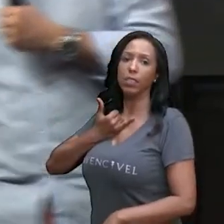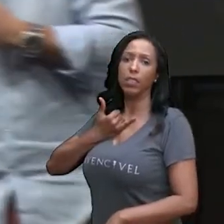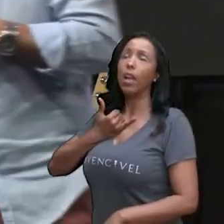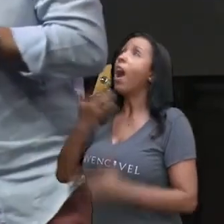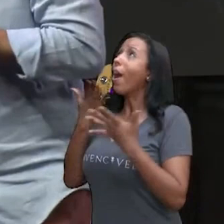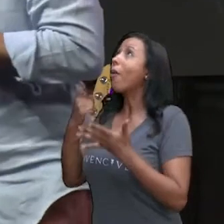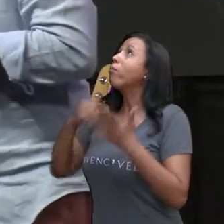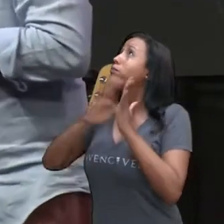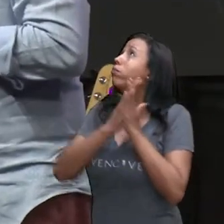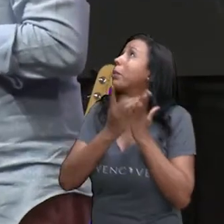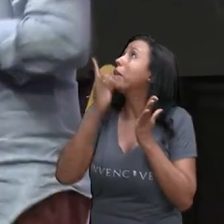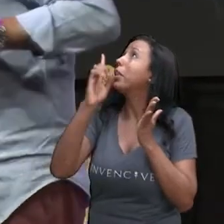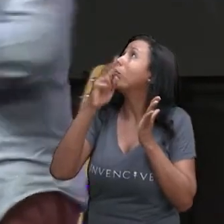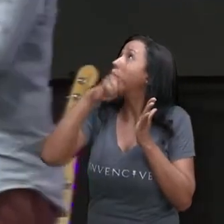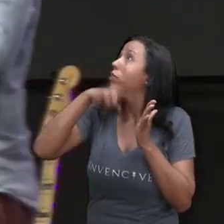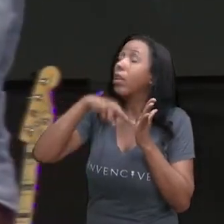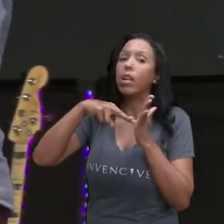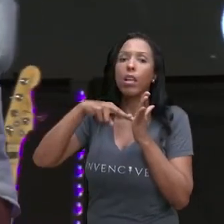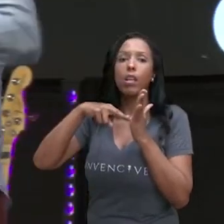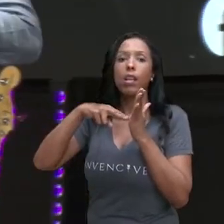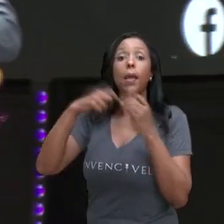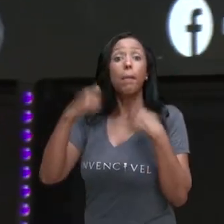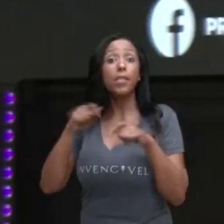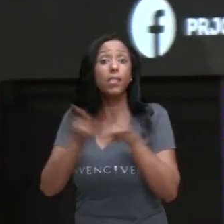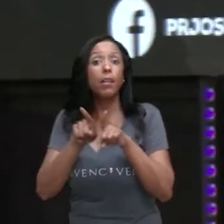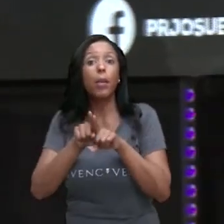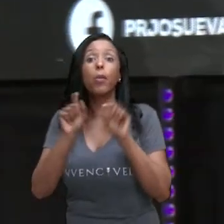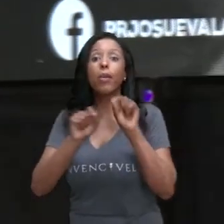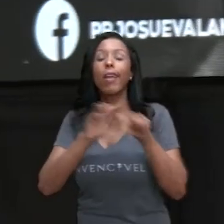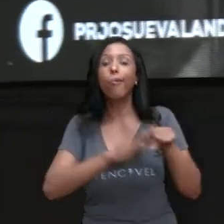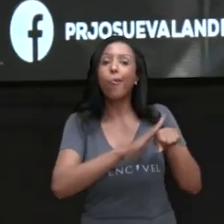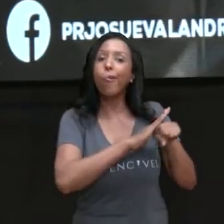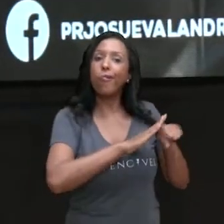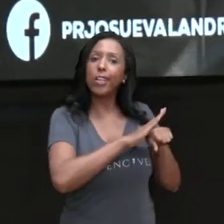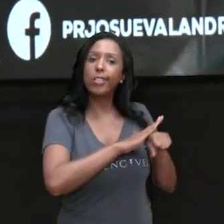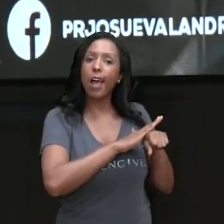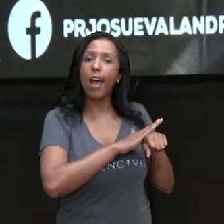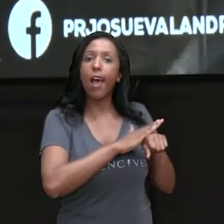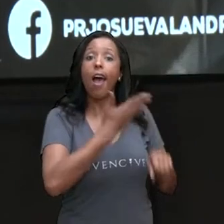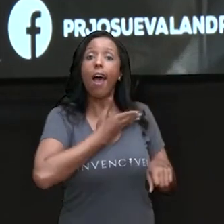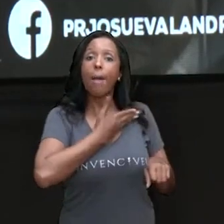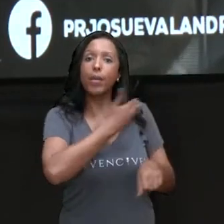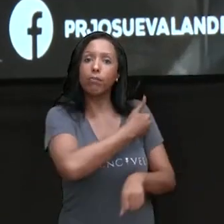que aprender a abrir a Bíblia sozinho, não. Troque ideia com os outros. Ah, eu li isso, o que você acha? Aí vocês vão um ajudando o outro. Quem está